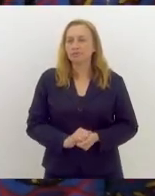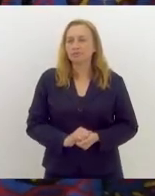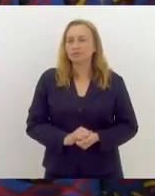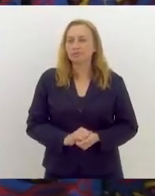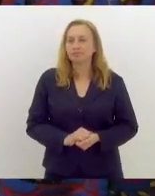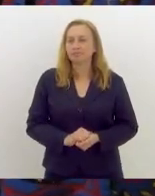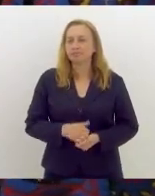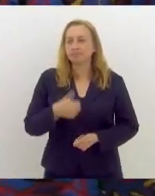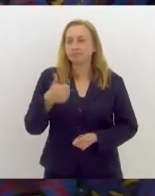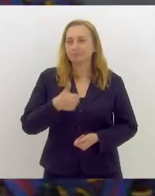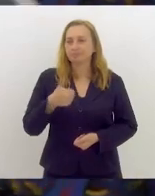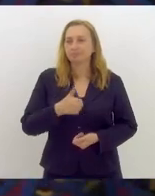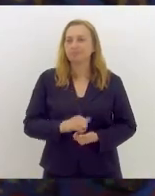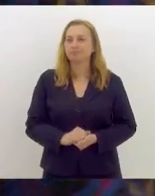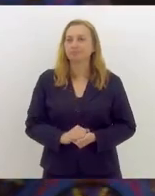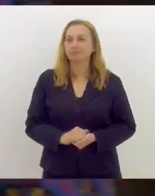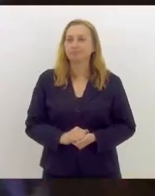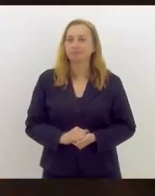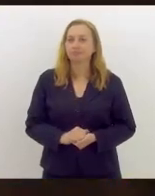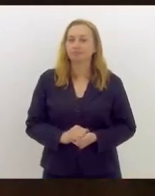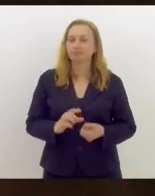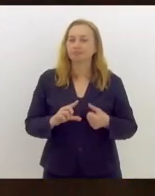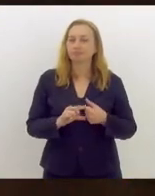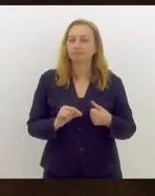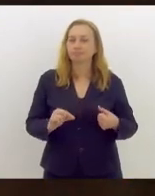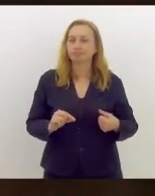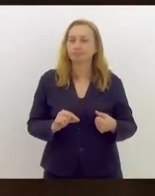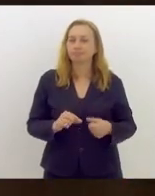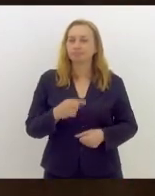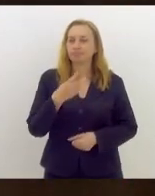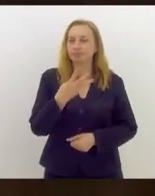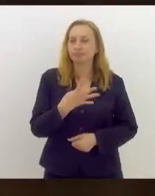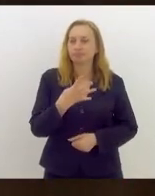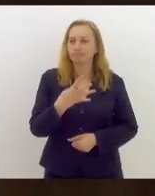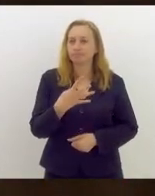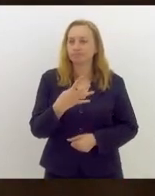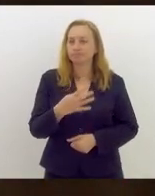A primeira é o artigo quarto